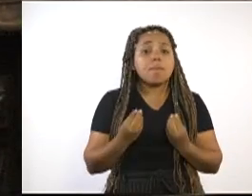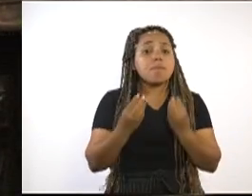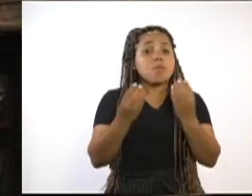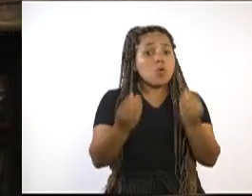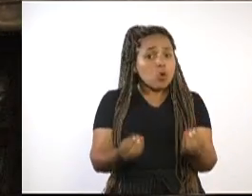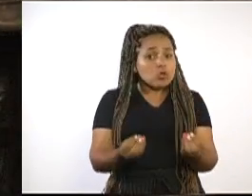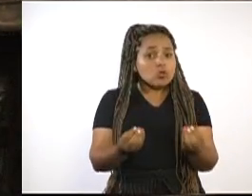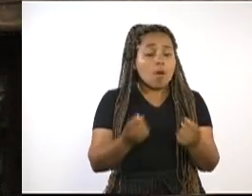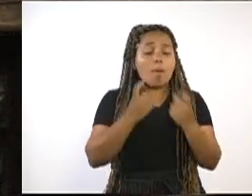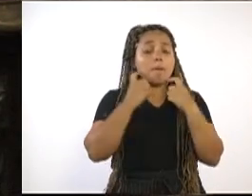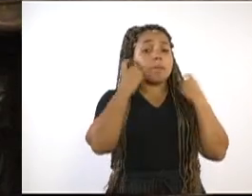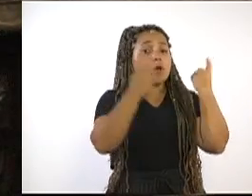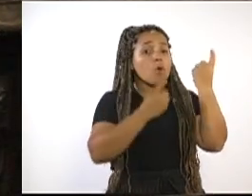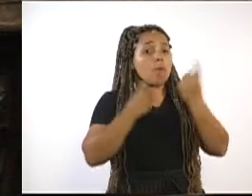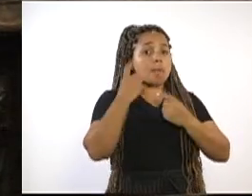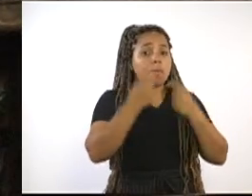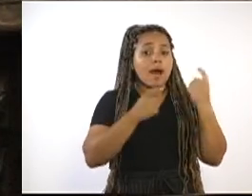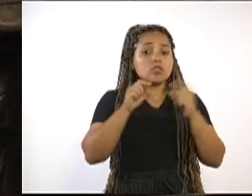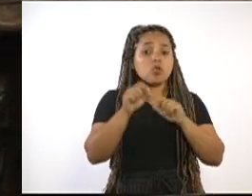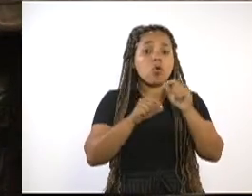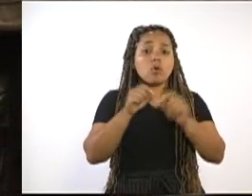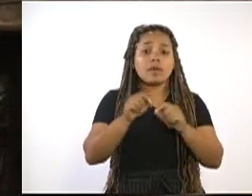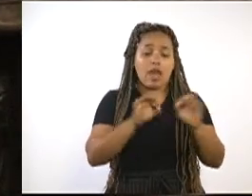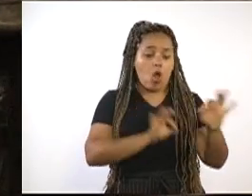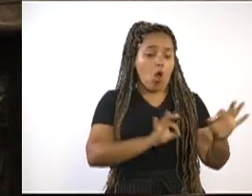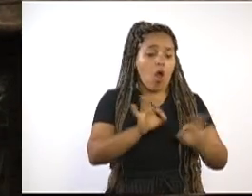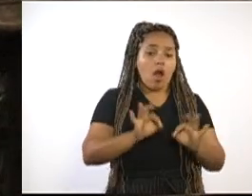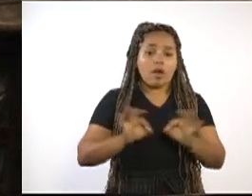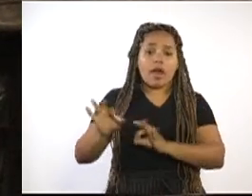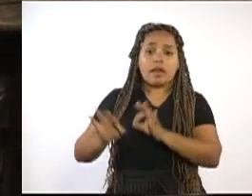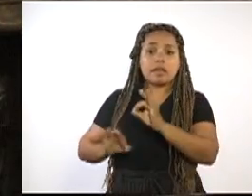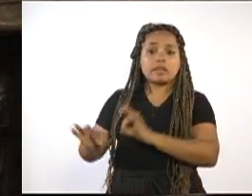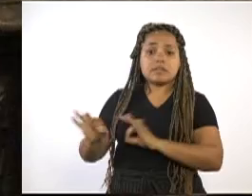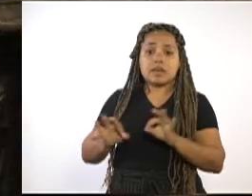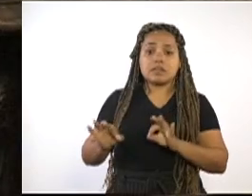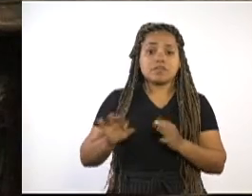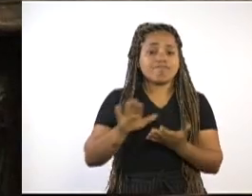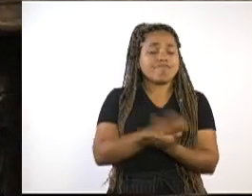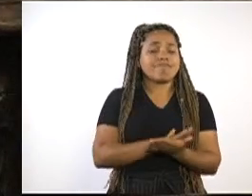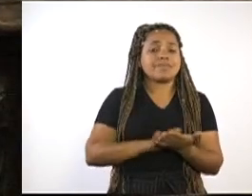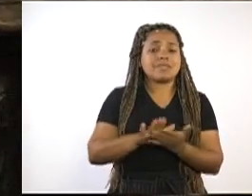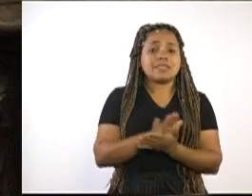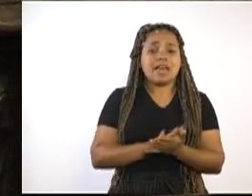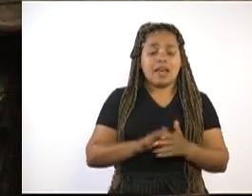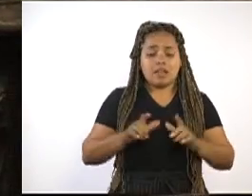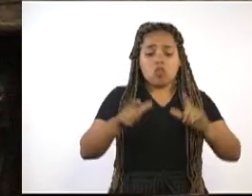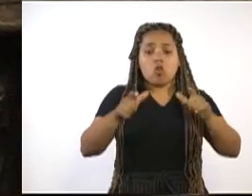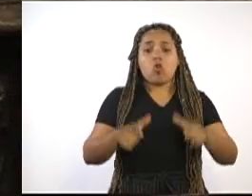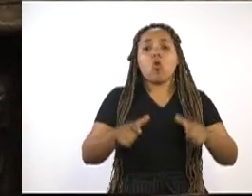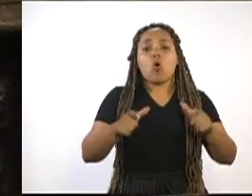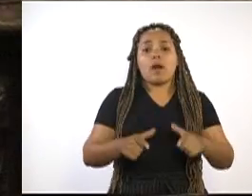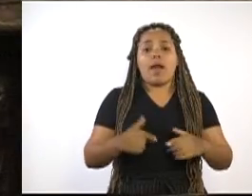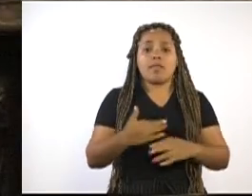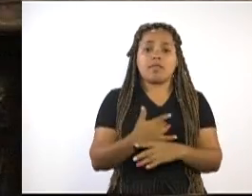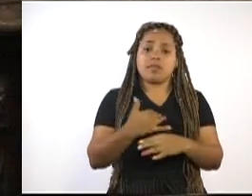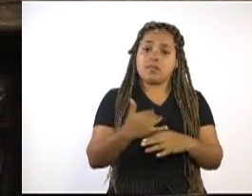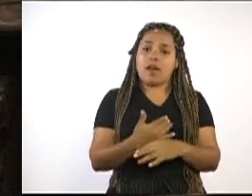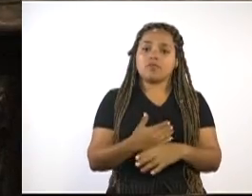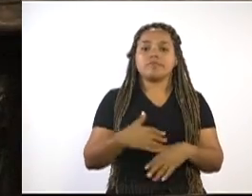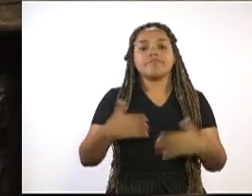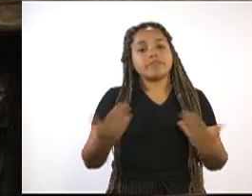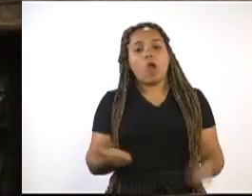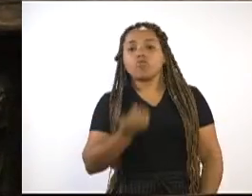se preocuparam com a ordenação do solo urbano. Então não